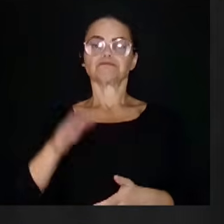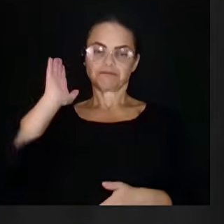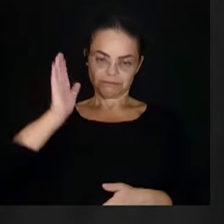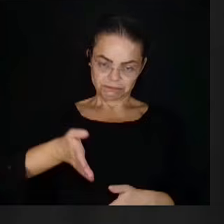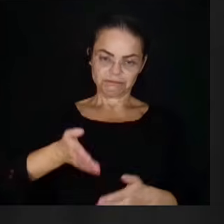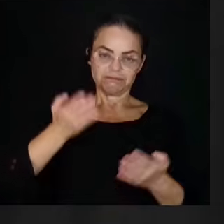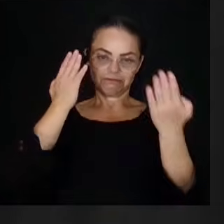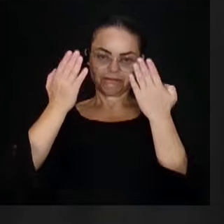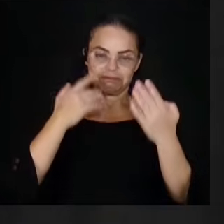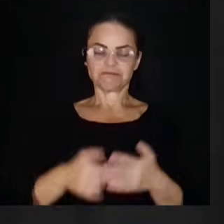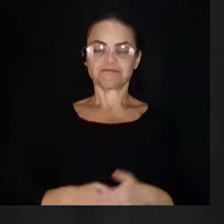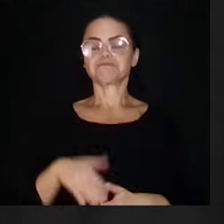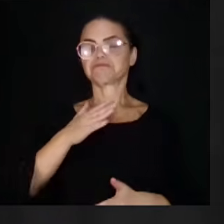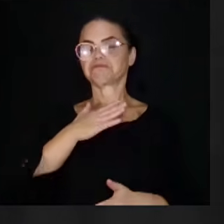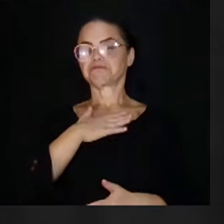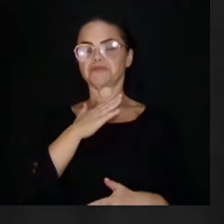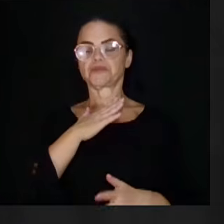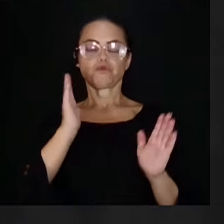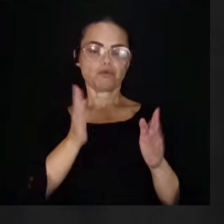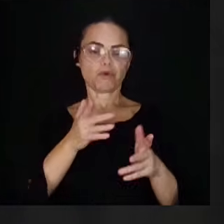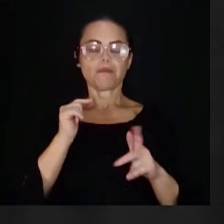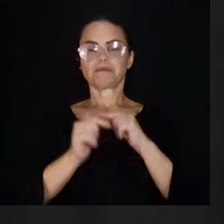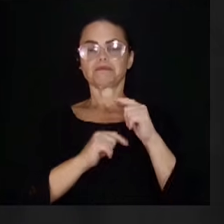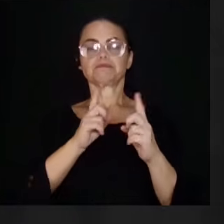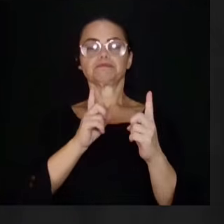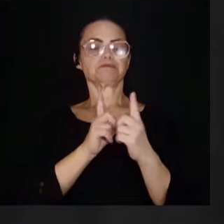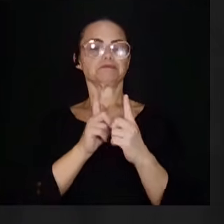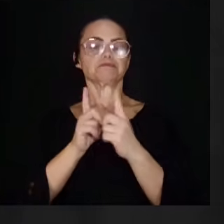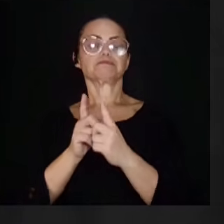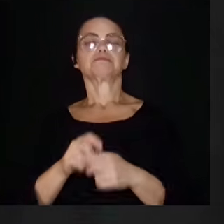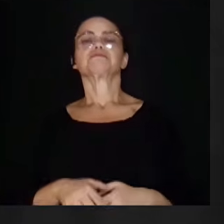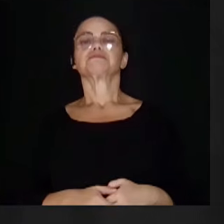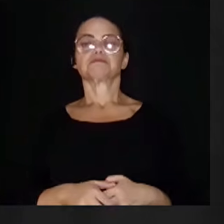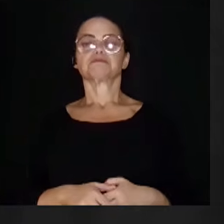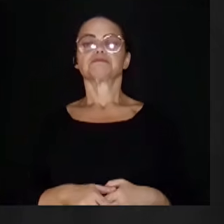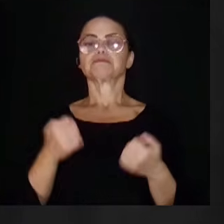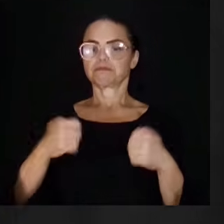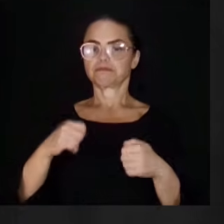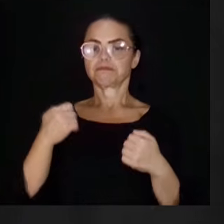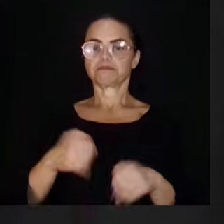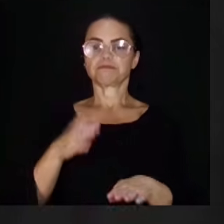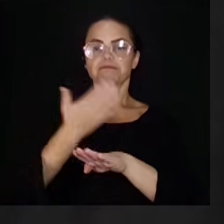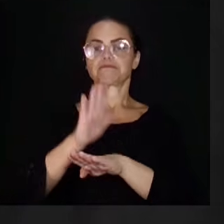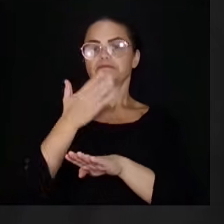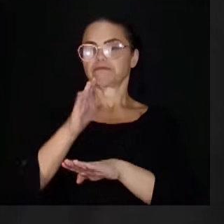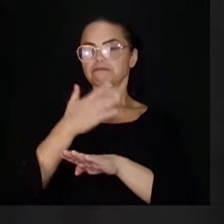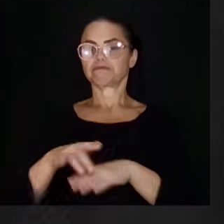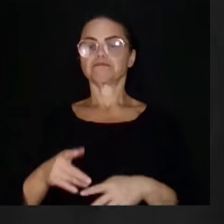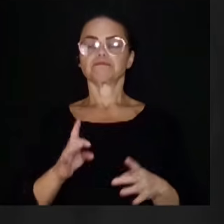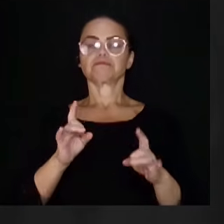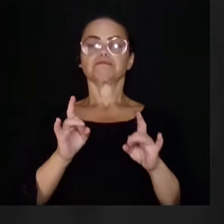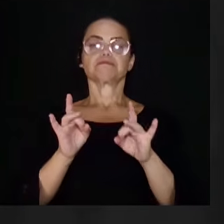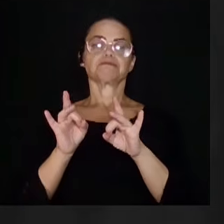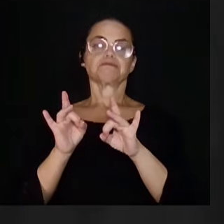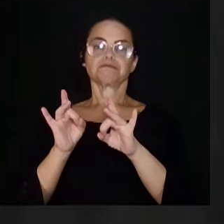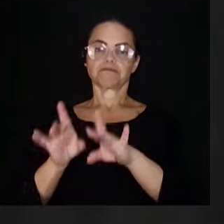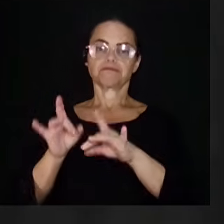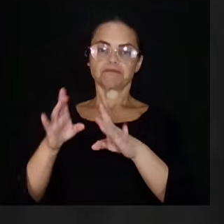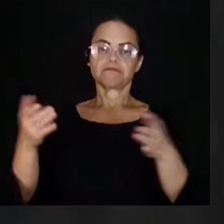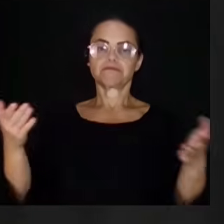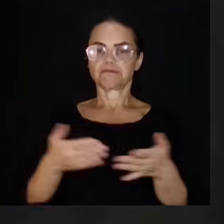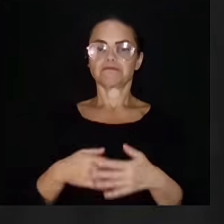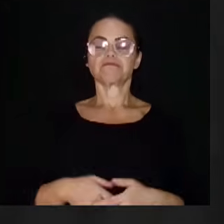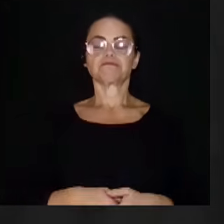faço, pelo que eu atendo, né? Eu só precisava da prática, eu só precisava da técnica. E hoje, fazendo o curso